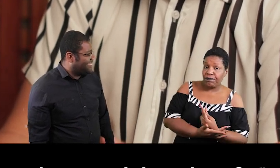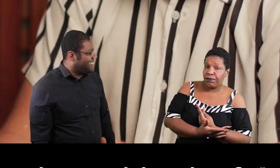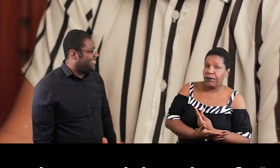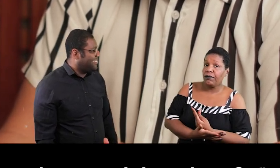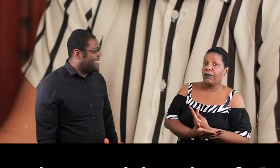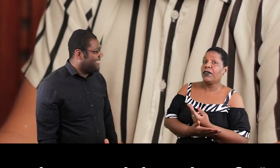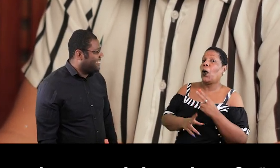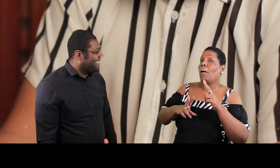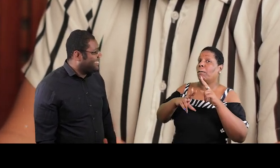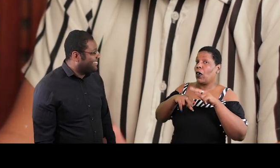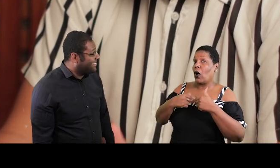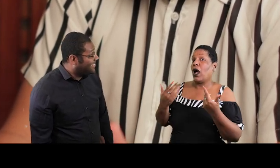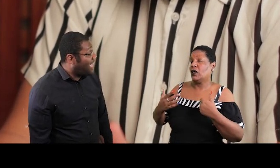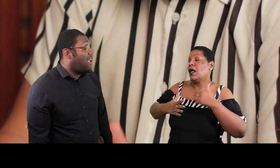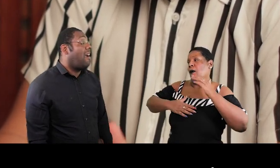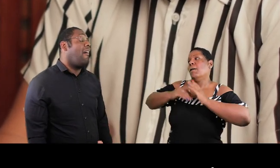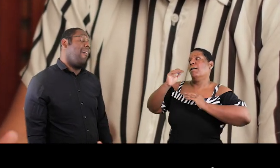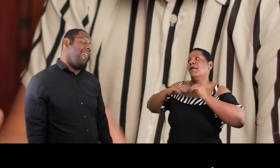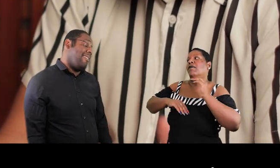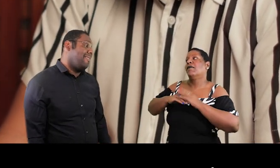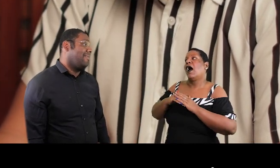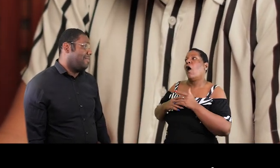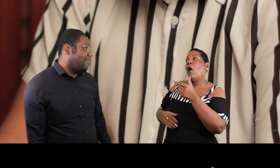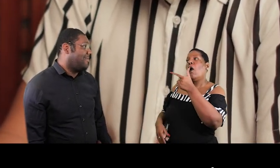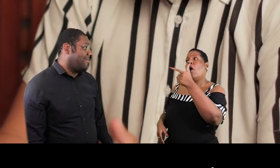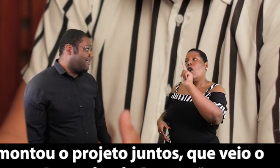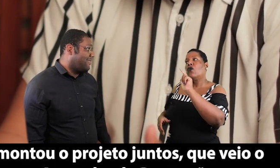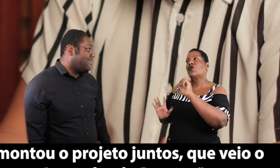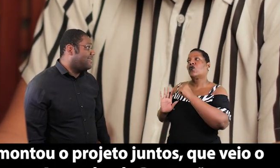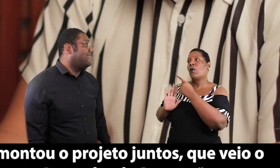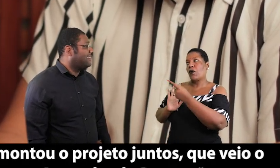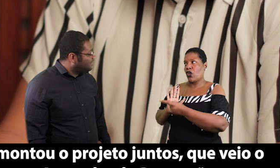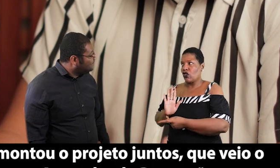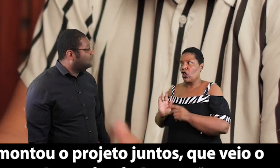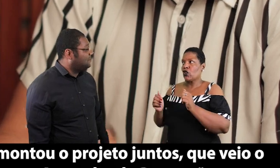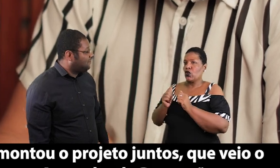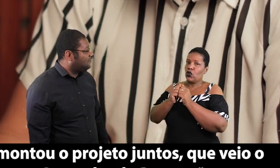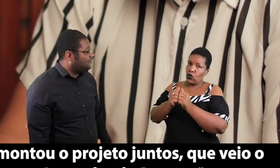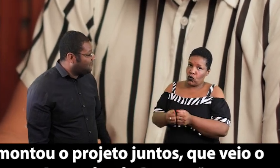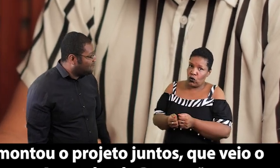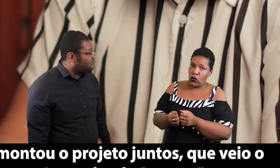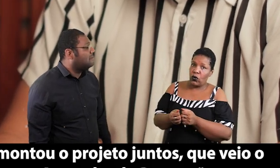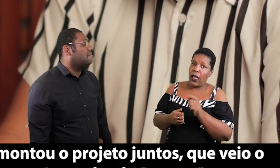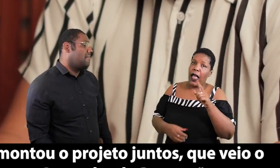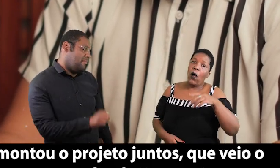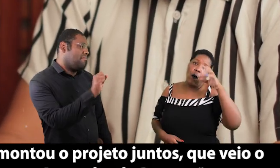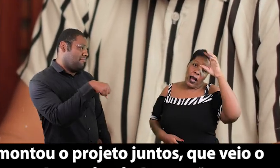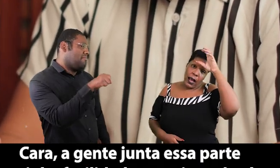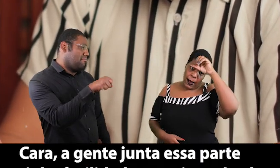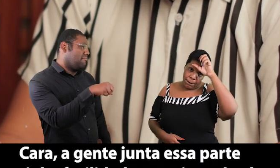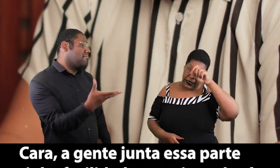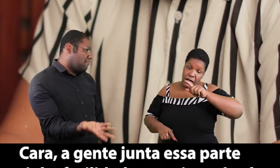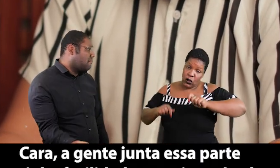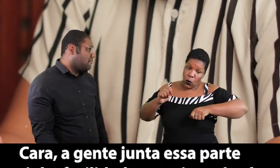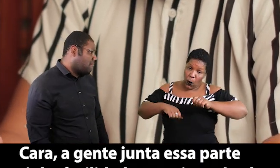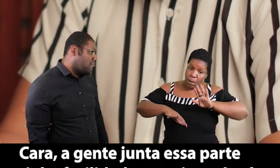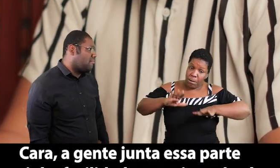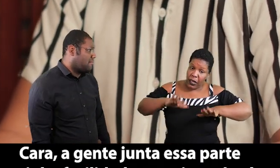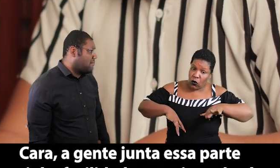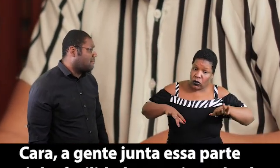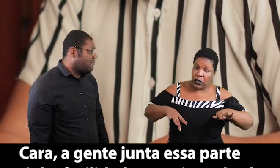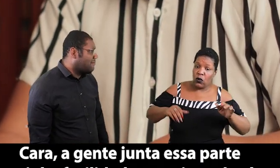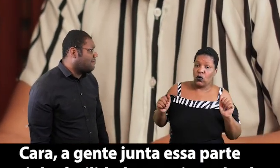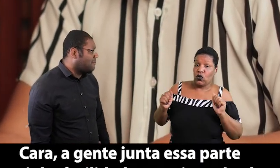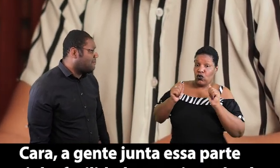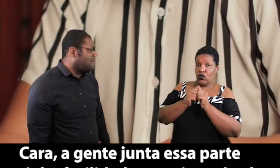lance da profissão, a gente montou outros projetos. Montou projetos juntos, né? Que veio Aprendendo Percussão. Sim. Que aí a gente junta essa parte